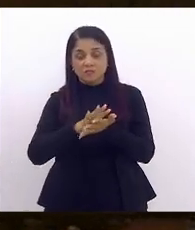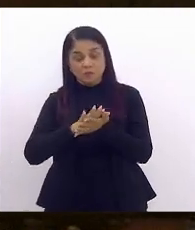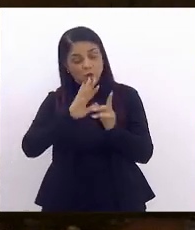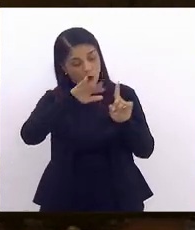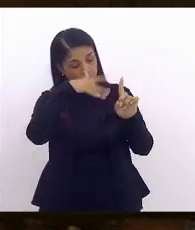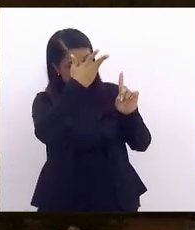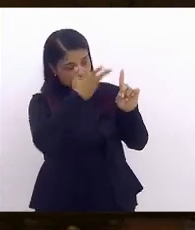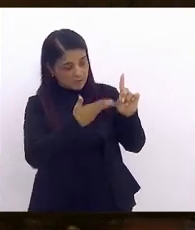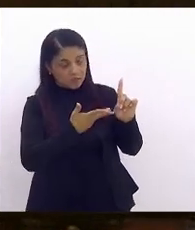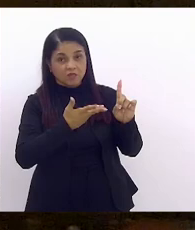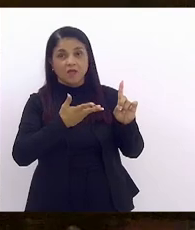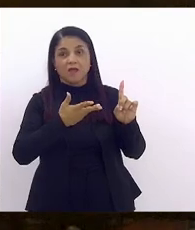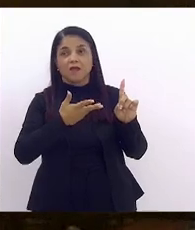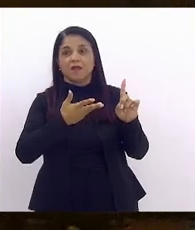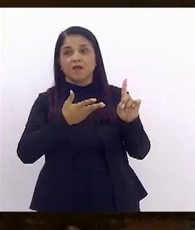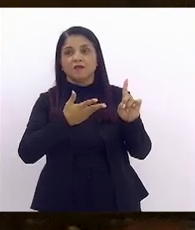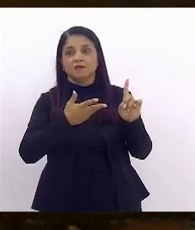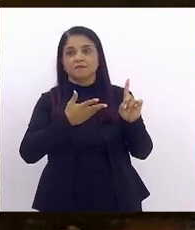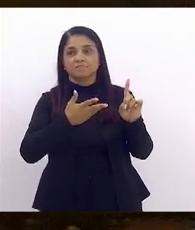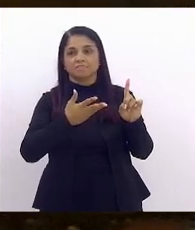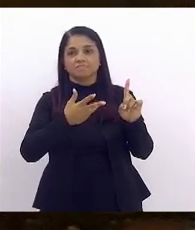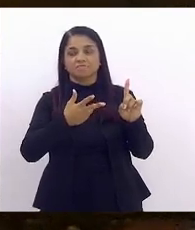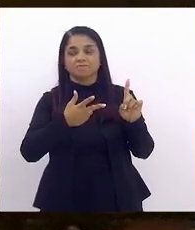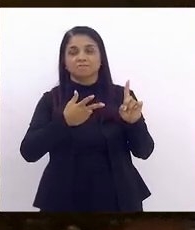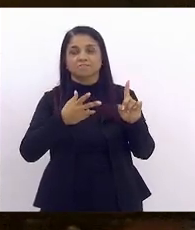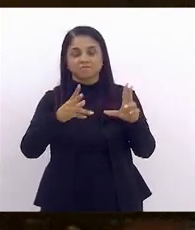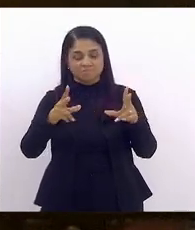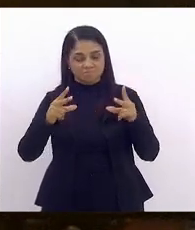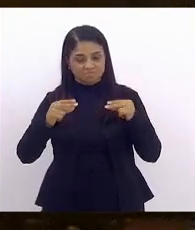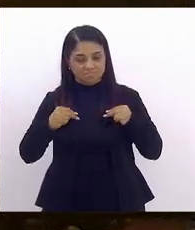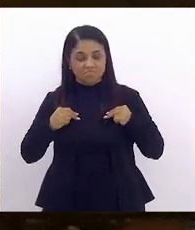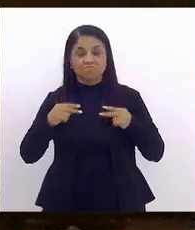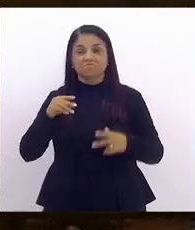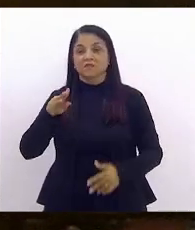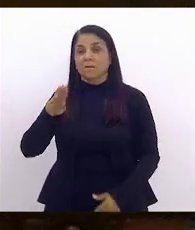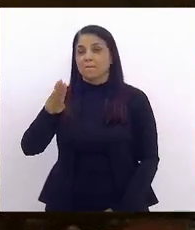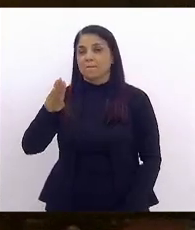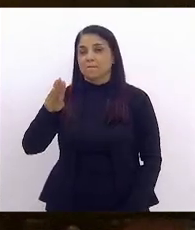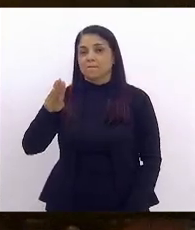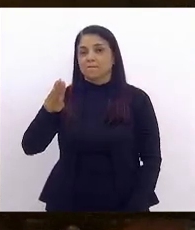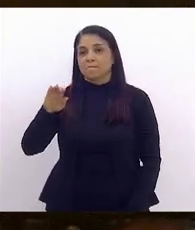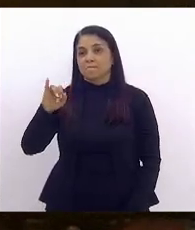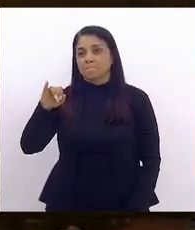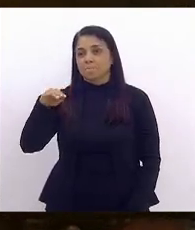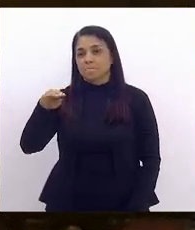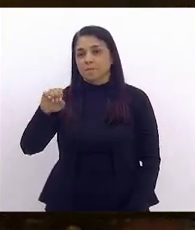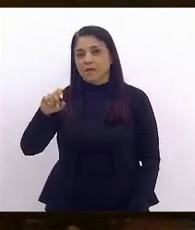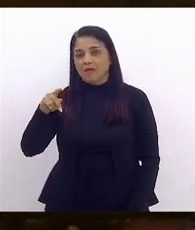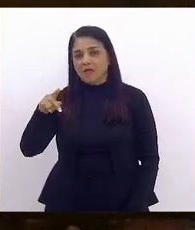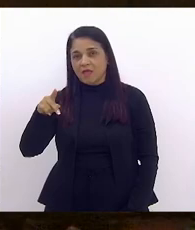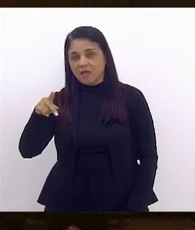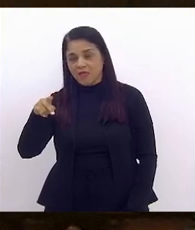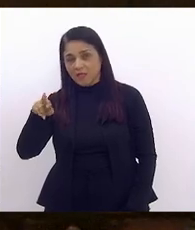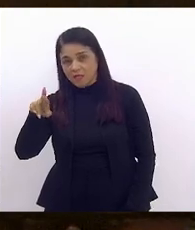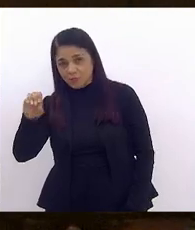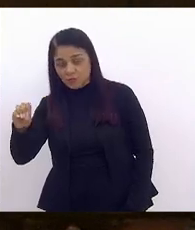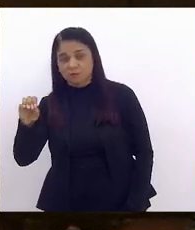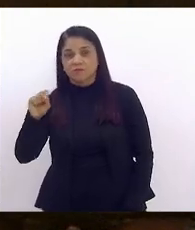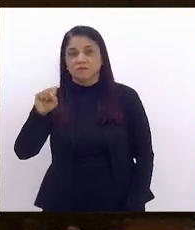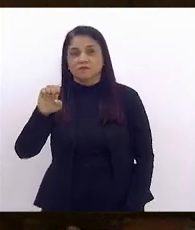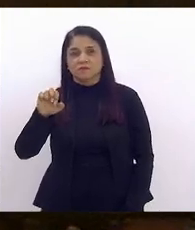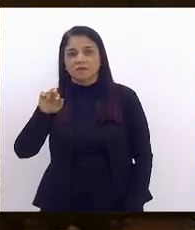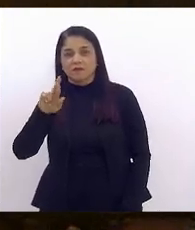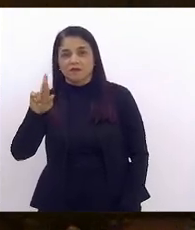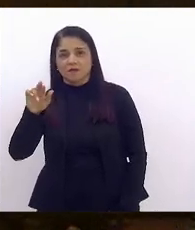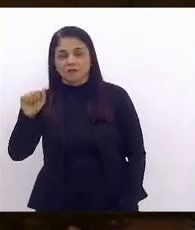agora, como benemérito da Império Serrano e também presidente da nossa federação. Vamos, nesse